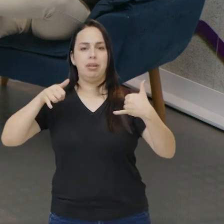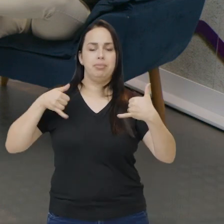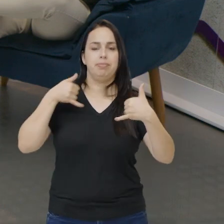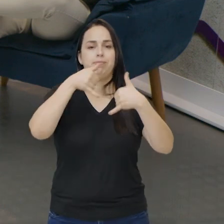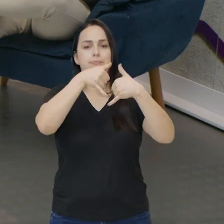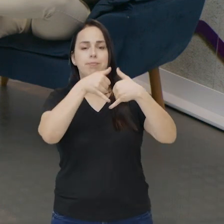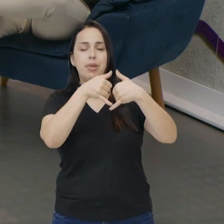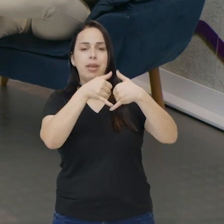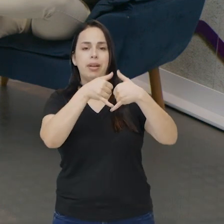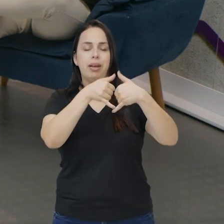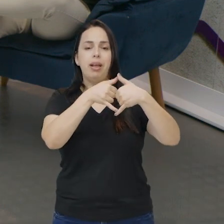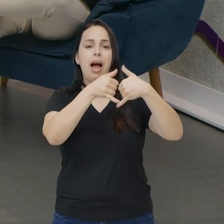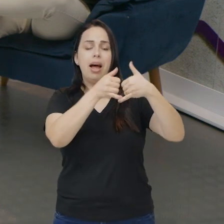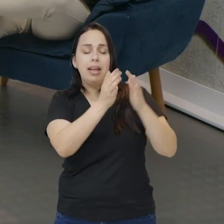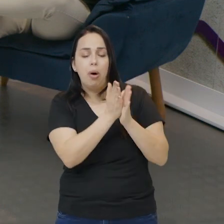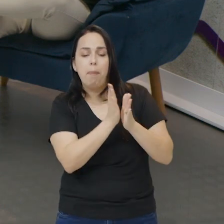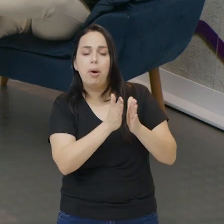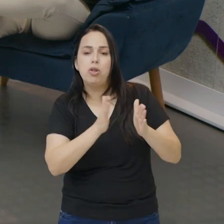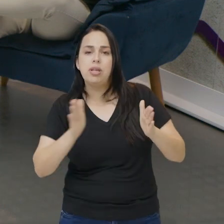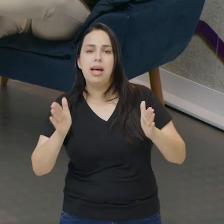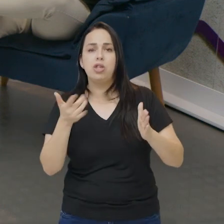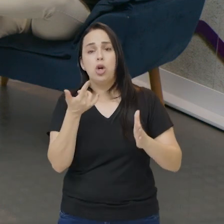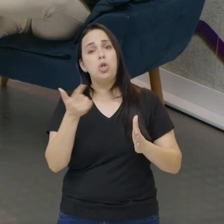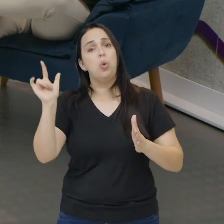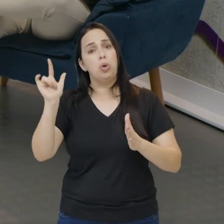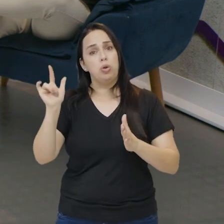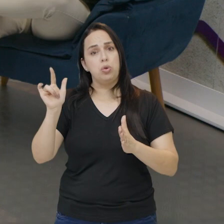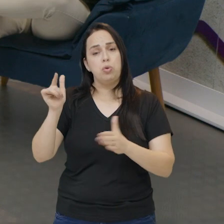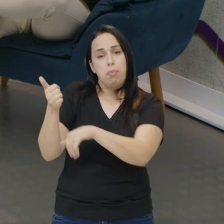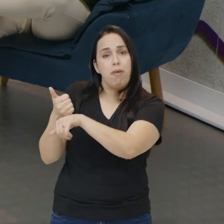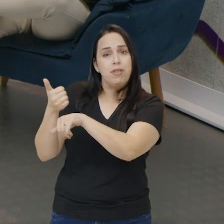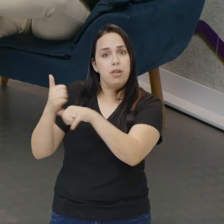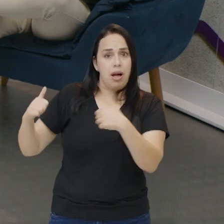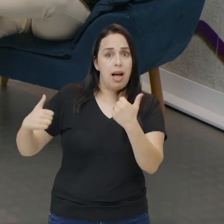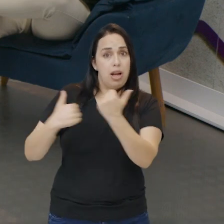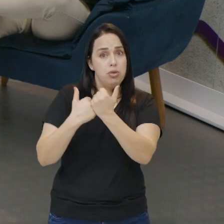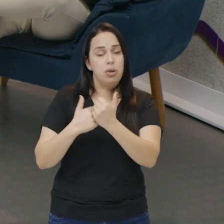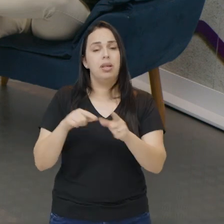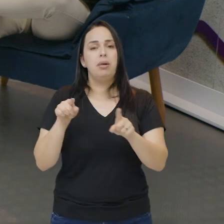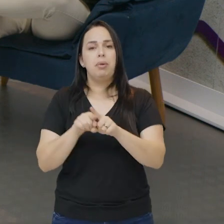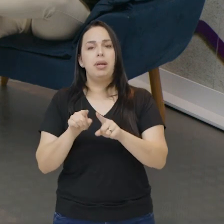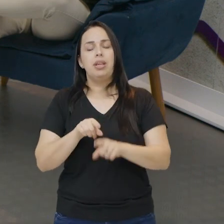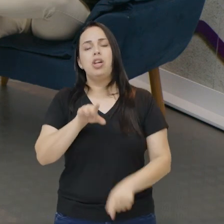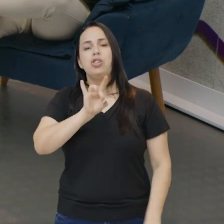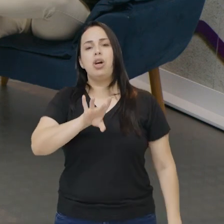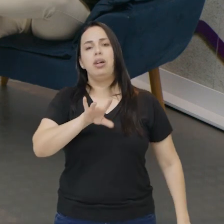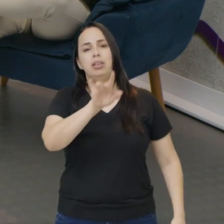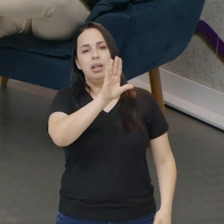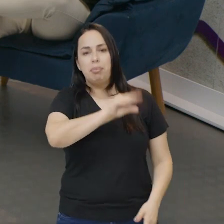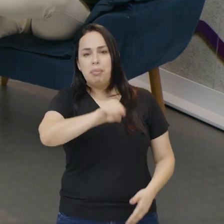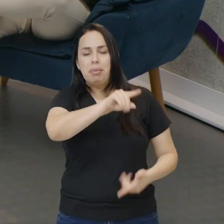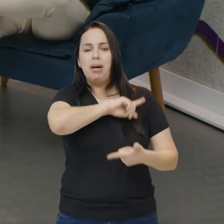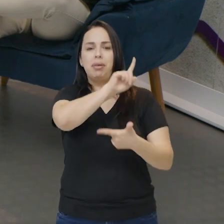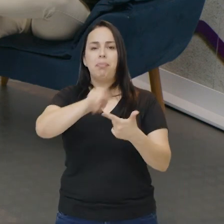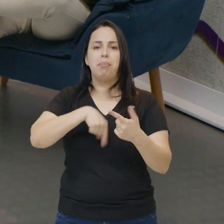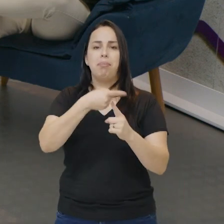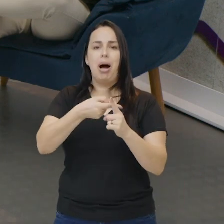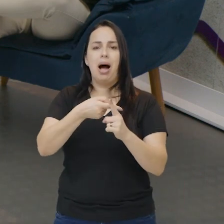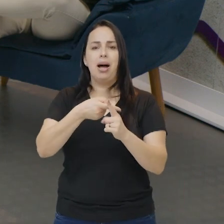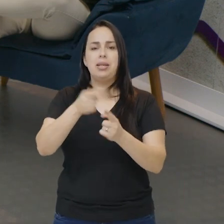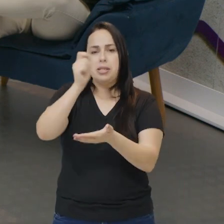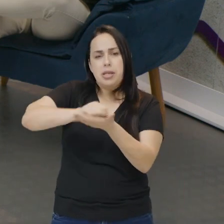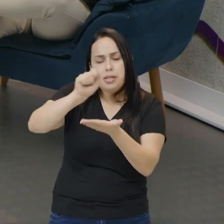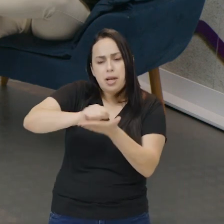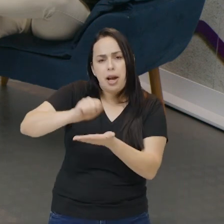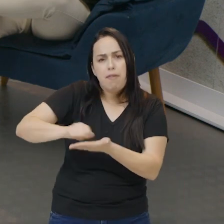recebe aquela demanda, e esse processo é seguido por vários outros profissionais. Então, não só a questão de fala, mas a questão da escrita é